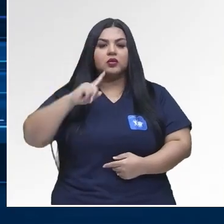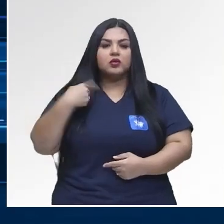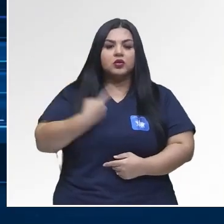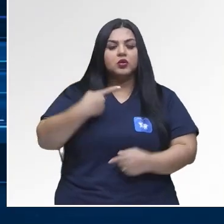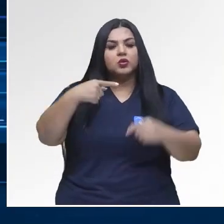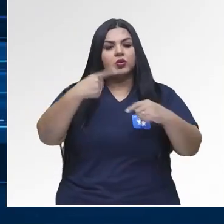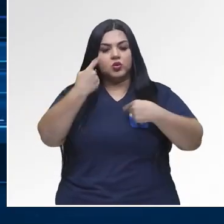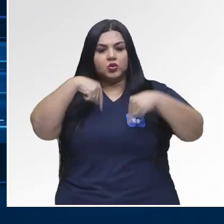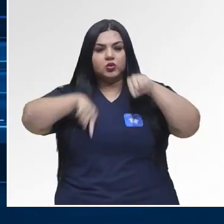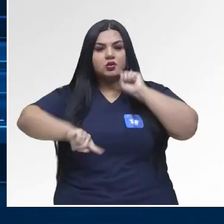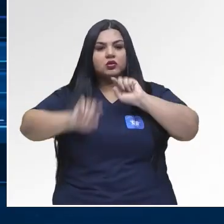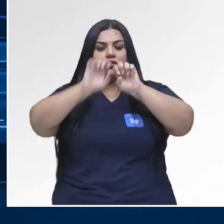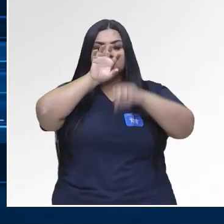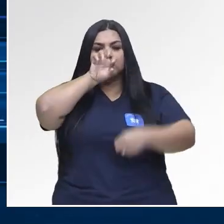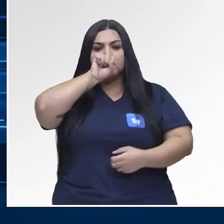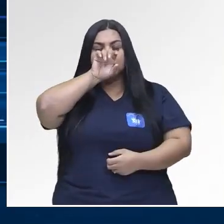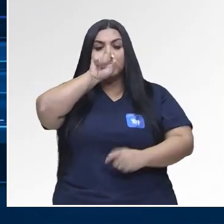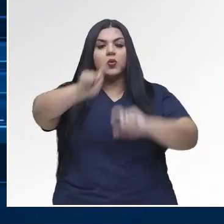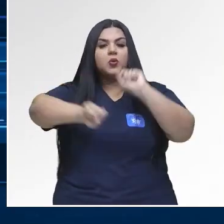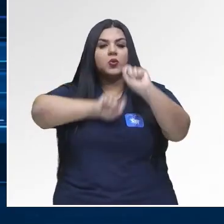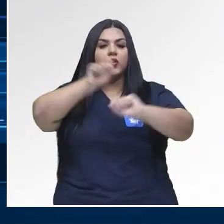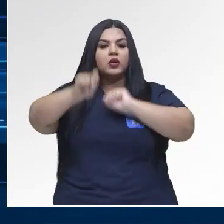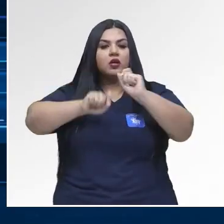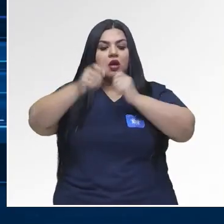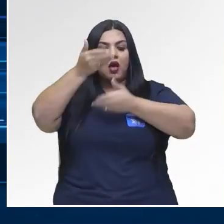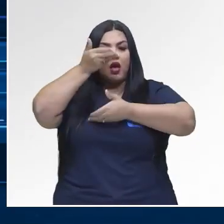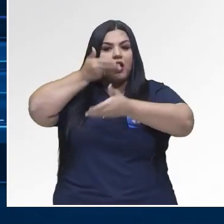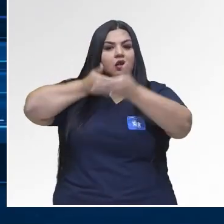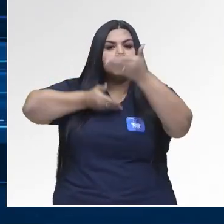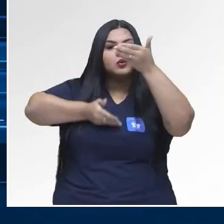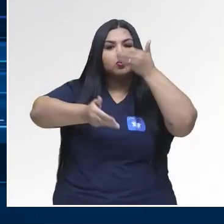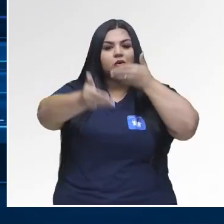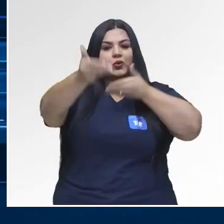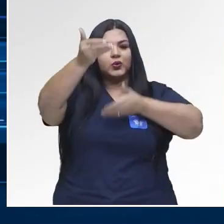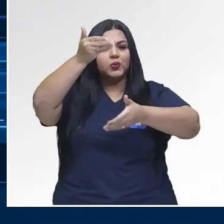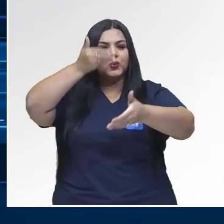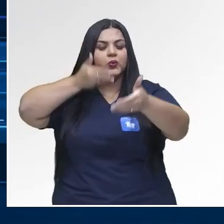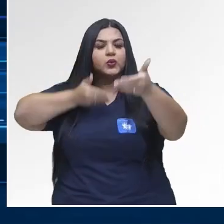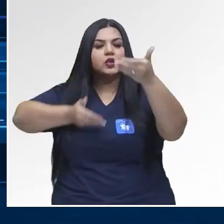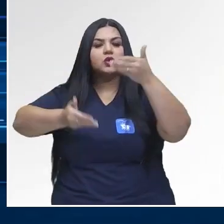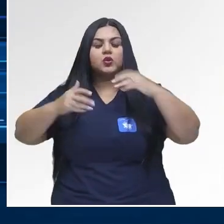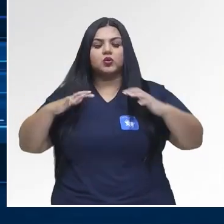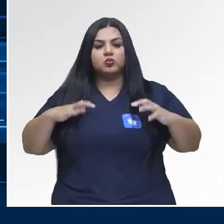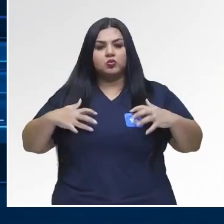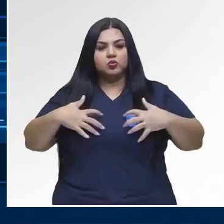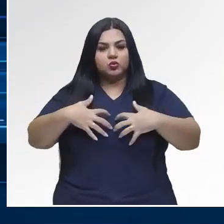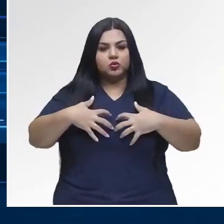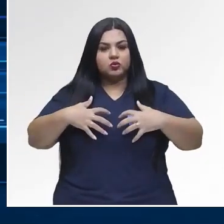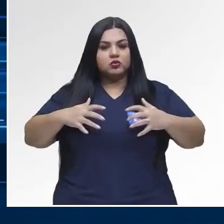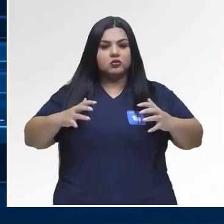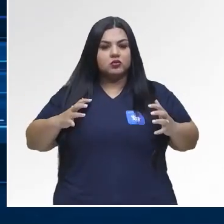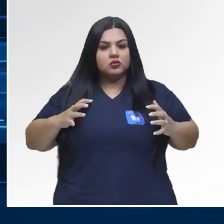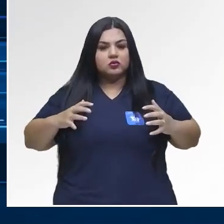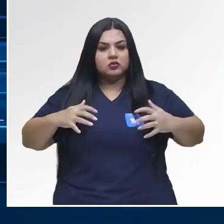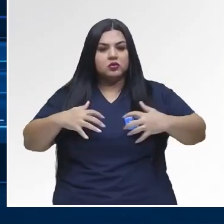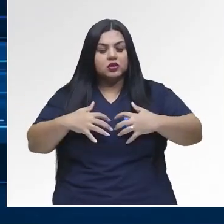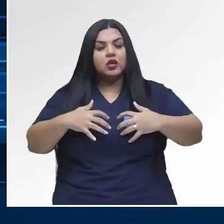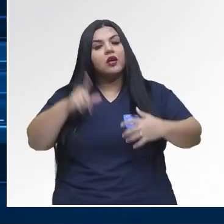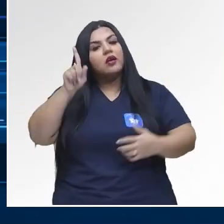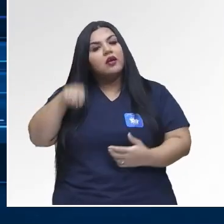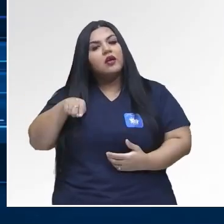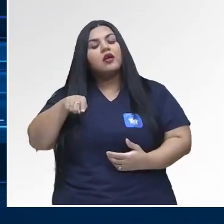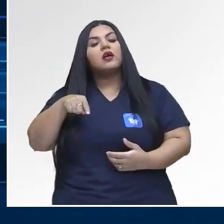sistema respiratório é o quê? Fazer a troca gasosa, né? Então, todo esse movimento aqui, toda a nossa anatomia é justamente